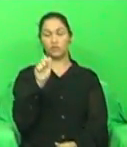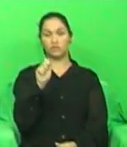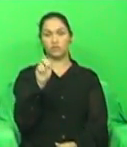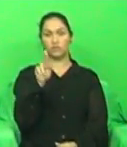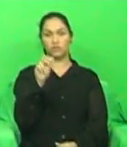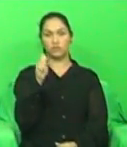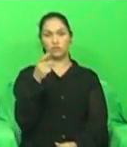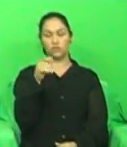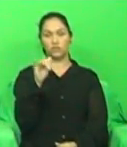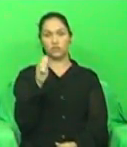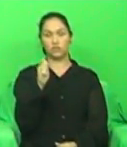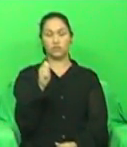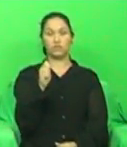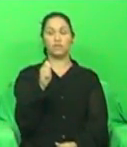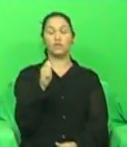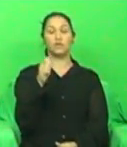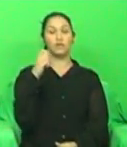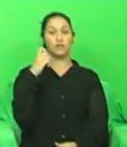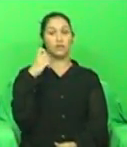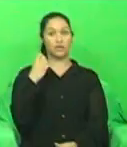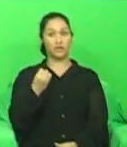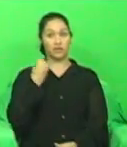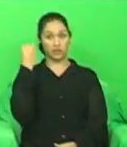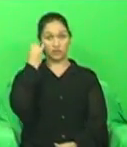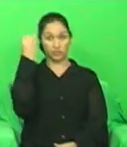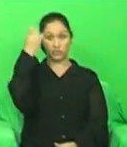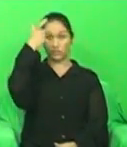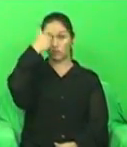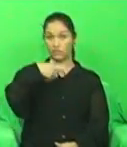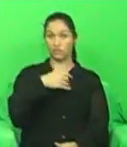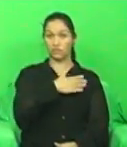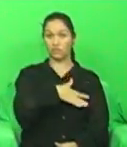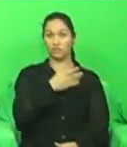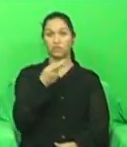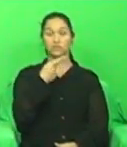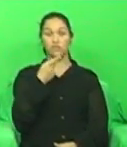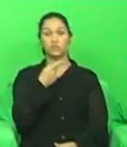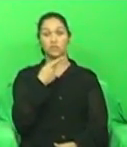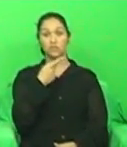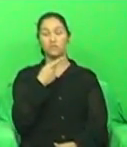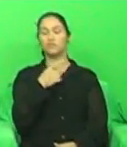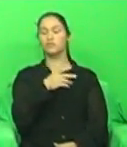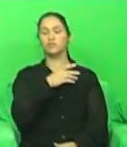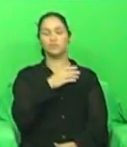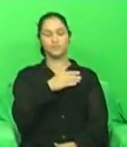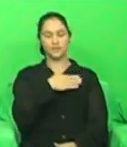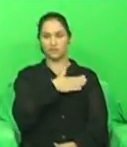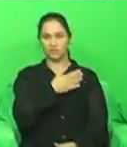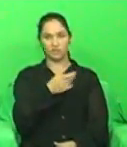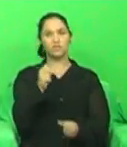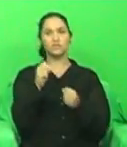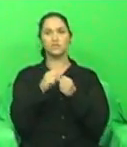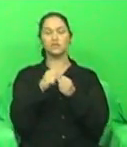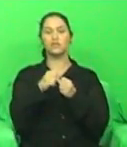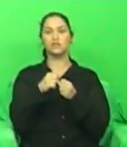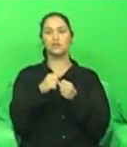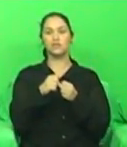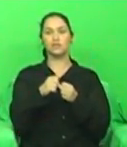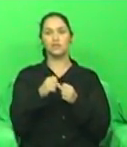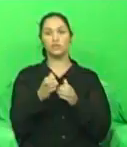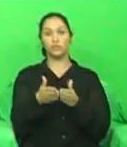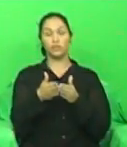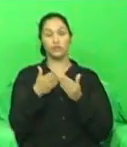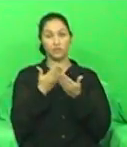importante eu gostaria até depois de fazer um requerimento vamos entrar com o requerimento para ver de quem é a responsabilidade neste momento